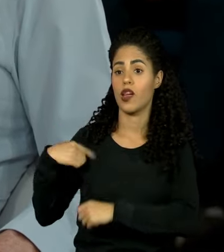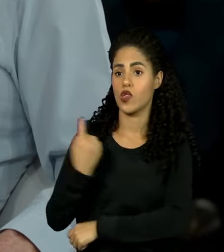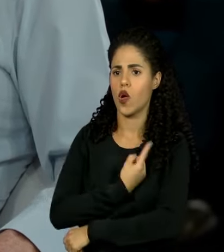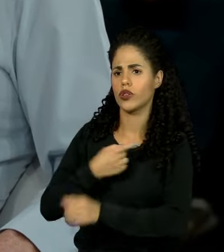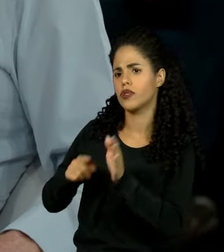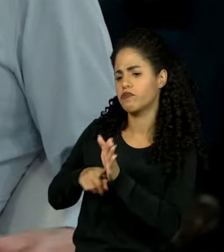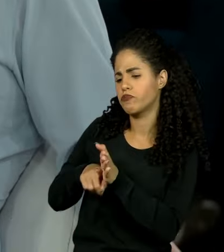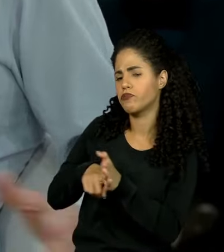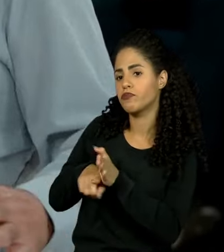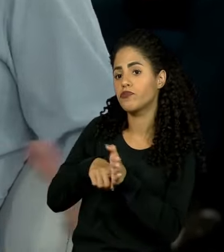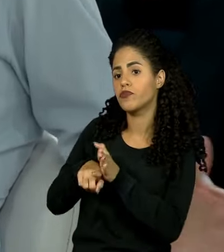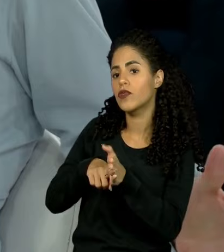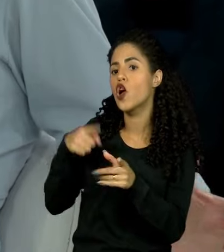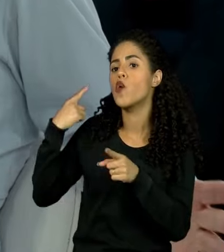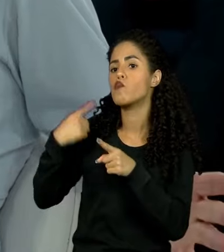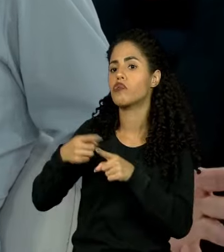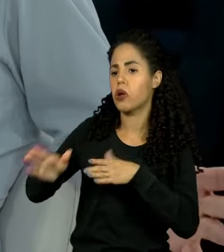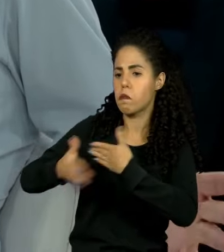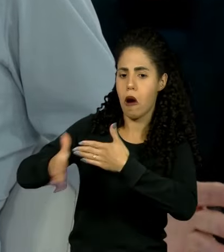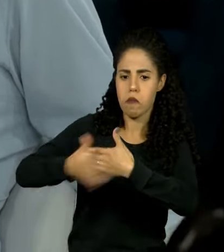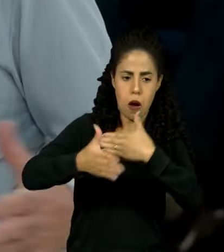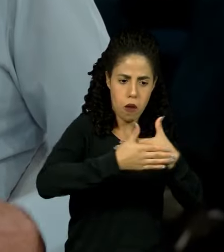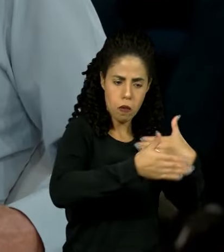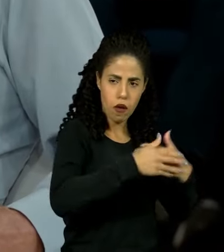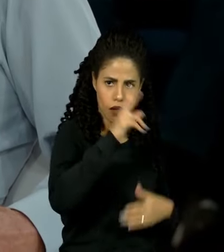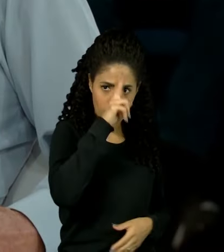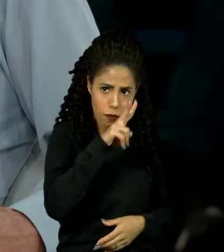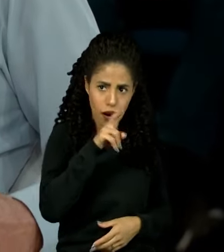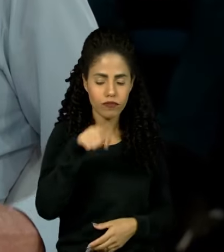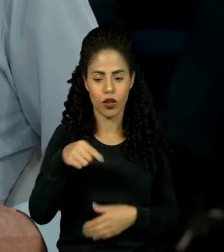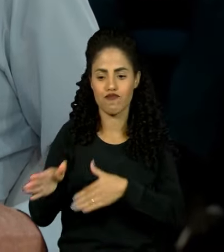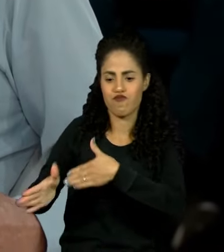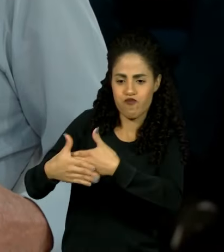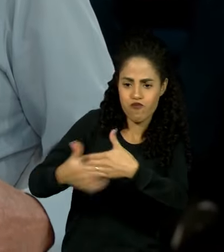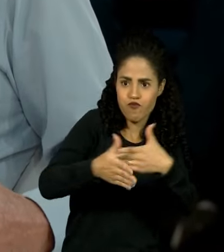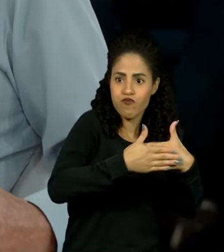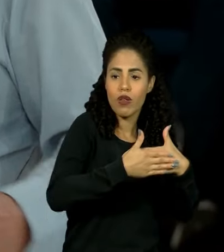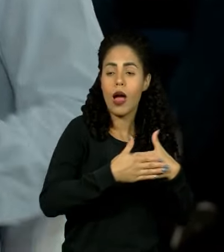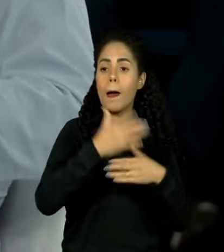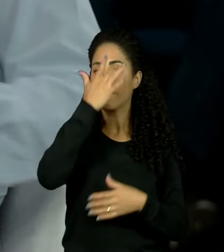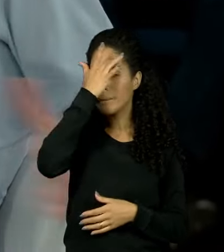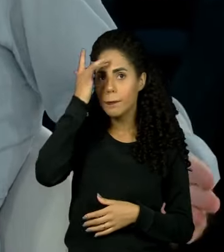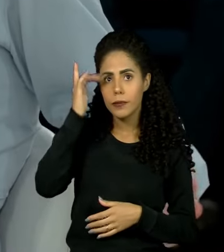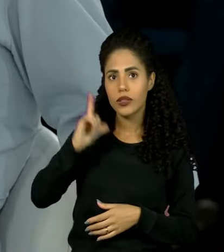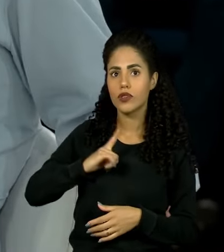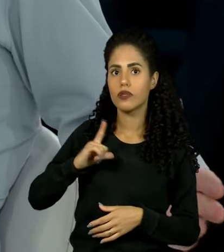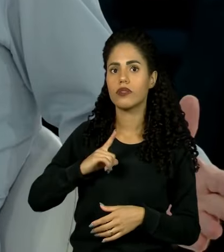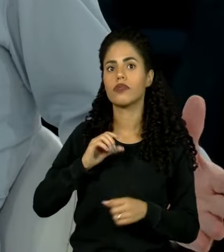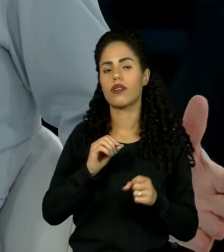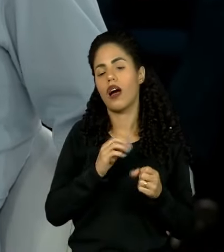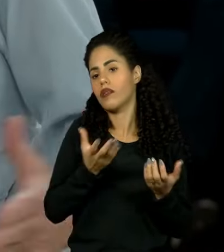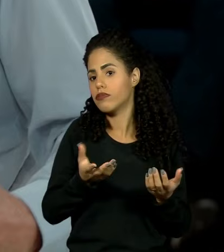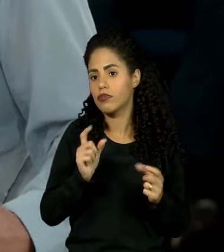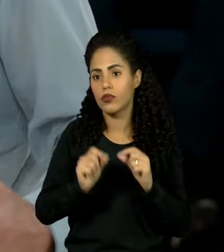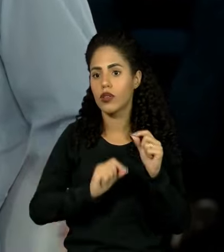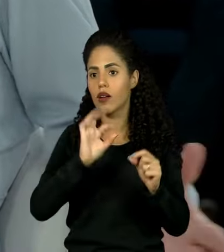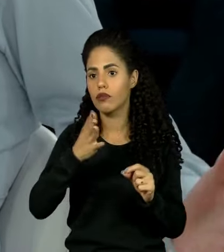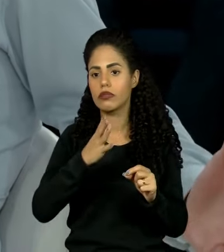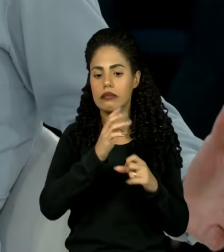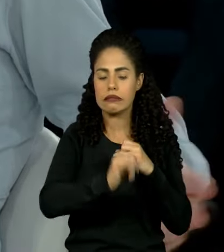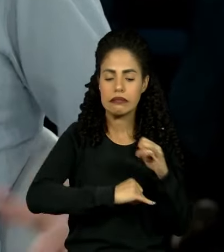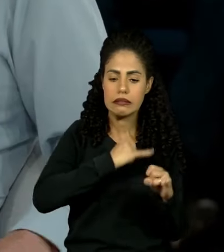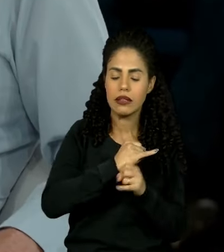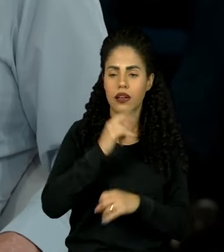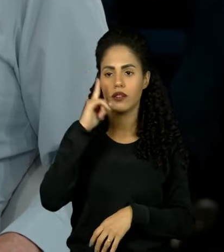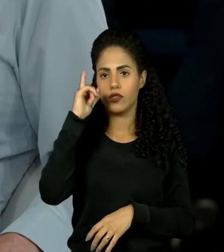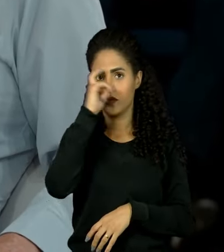eh porque fechou tudo né então quem não tivesse com comércio eletrônico e tava ia morrer